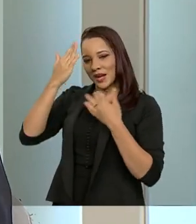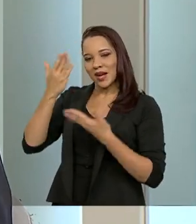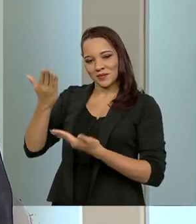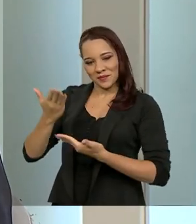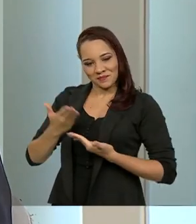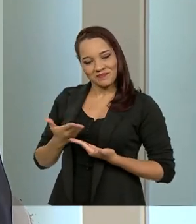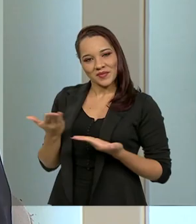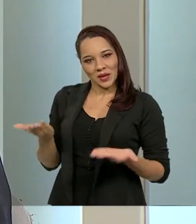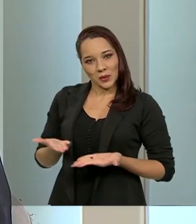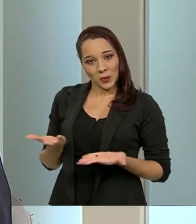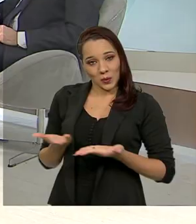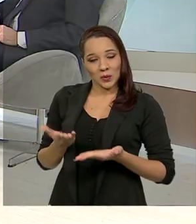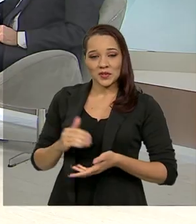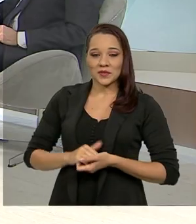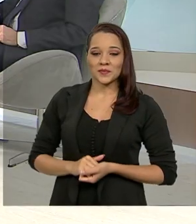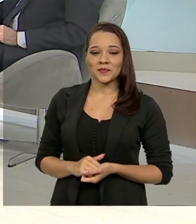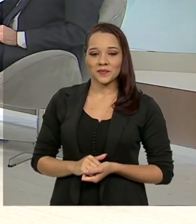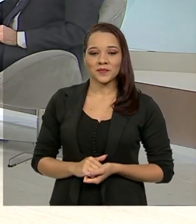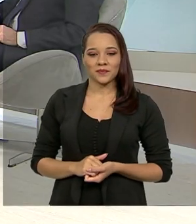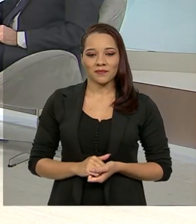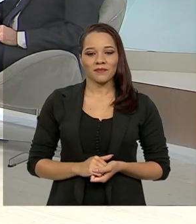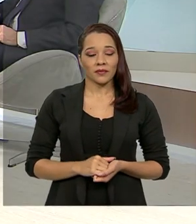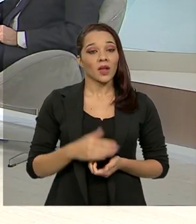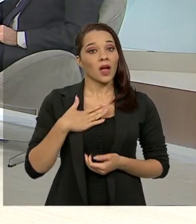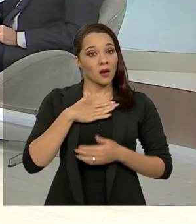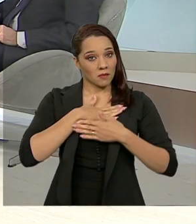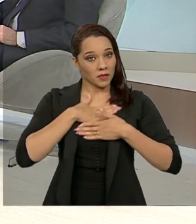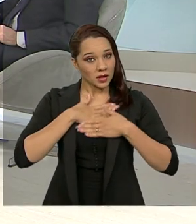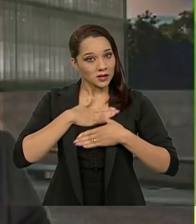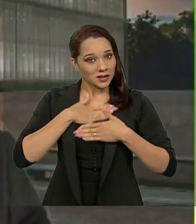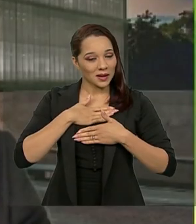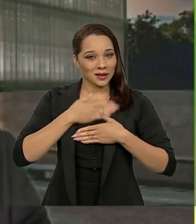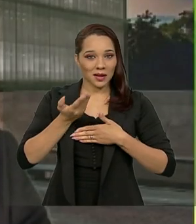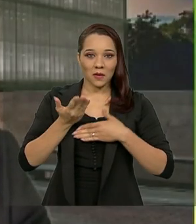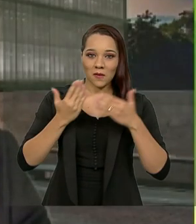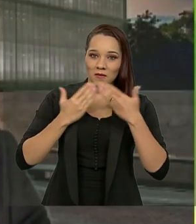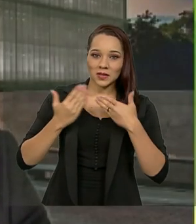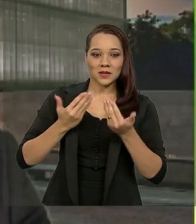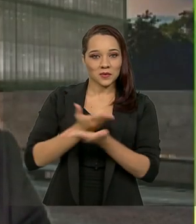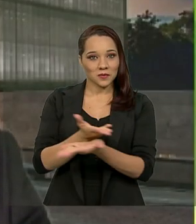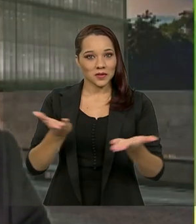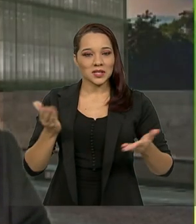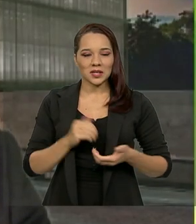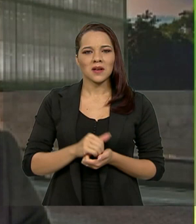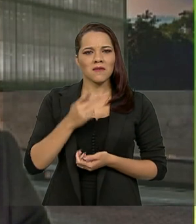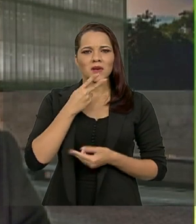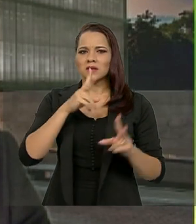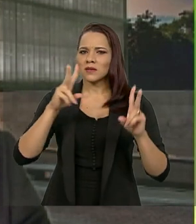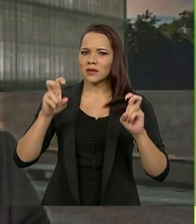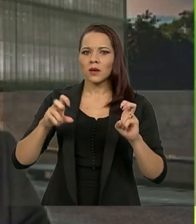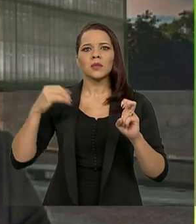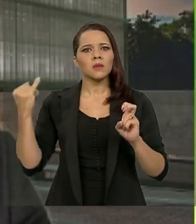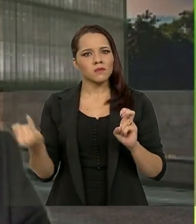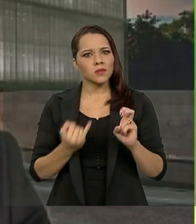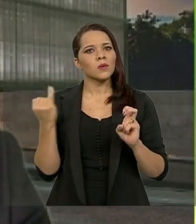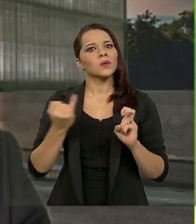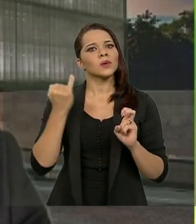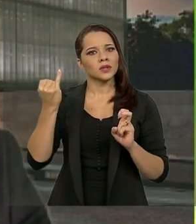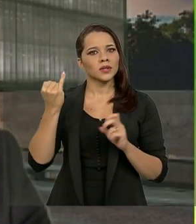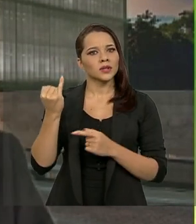Brasil em Pauta, presidente. É um prazer estar com vocês, tratando de um tema tão